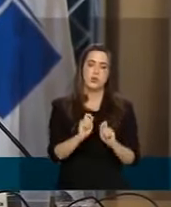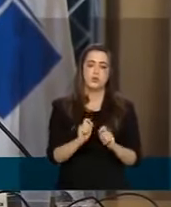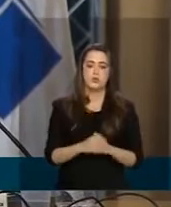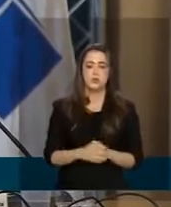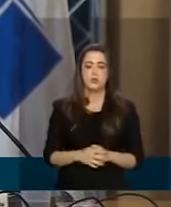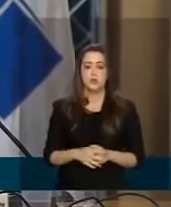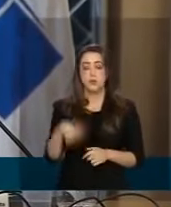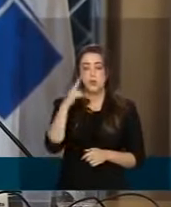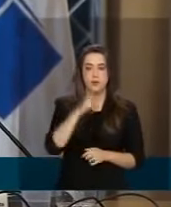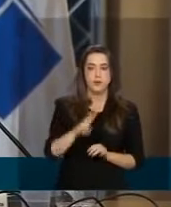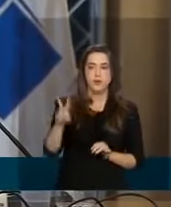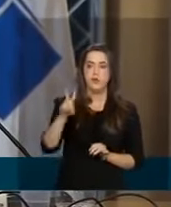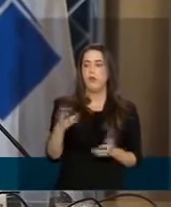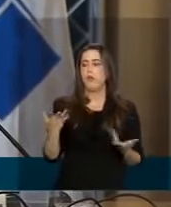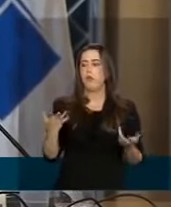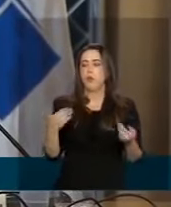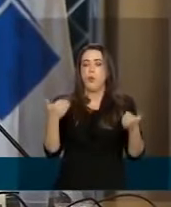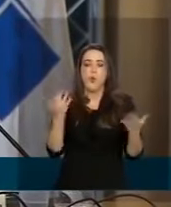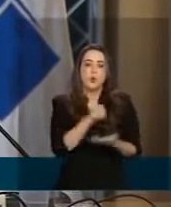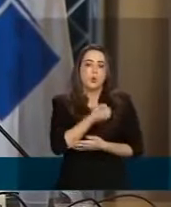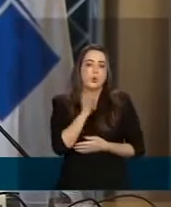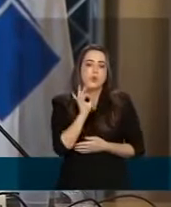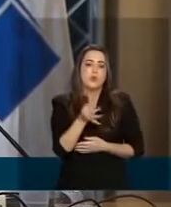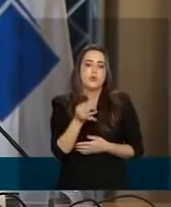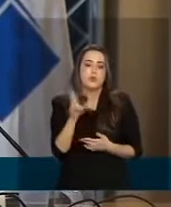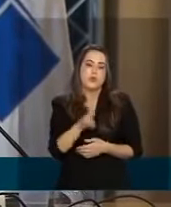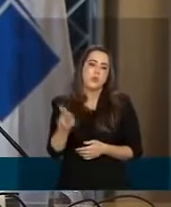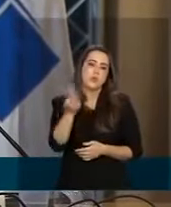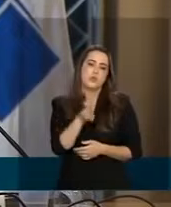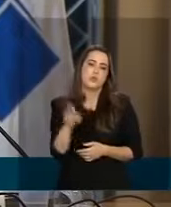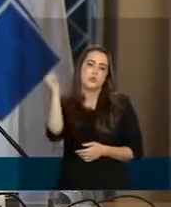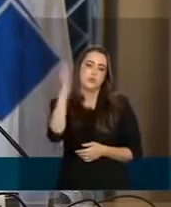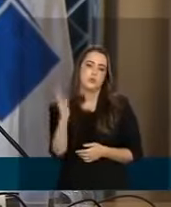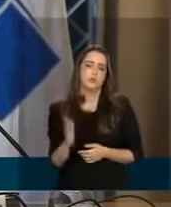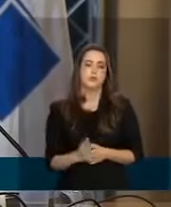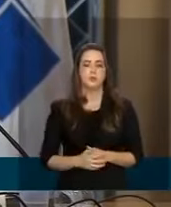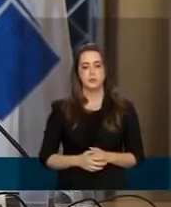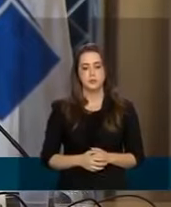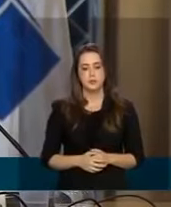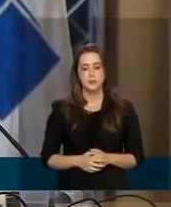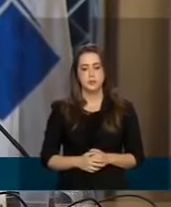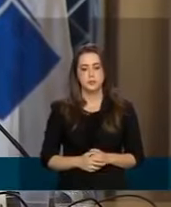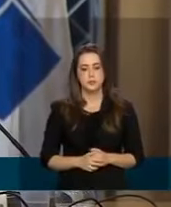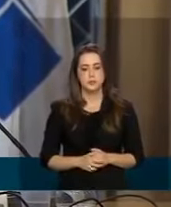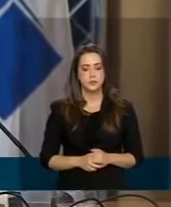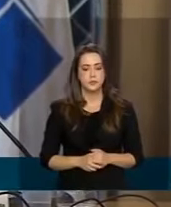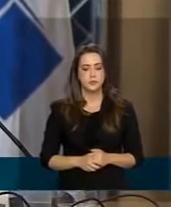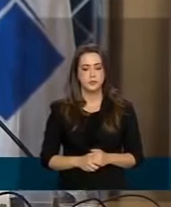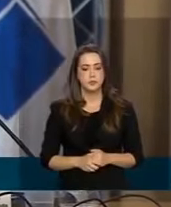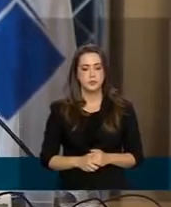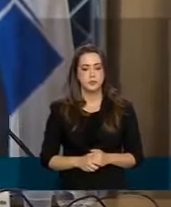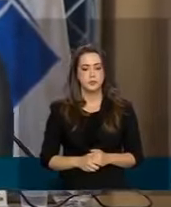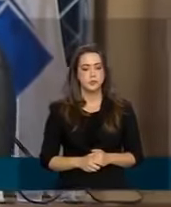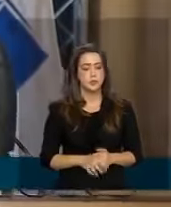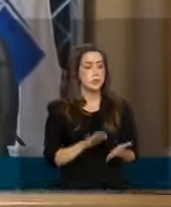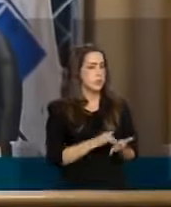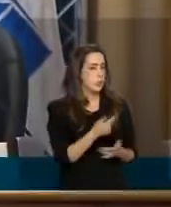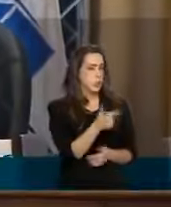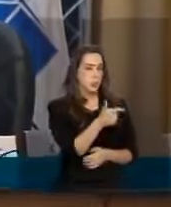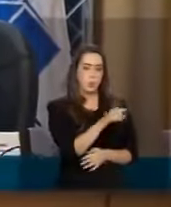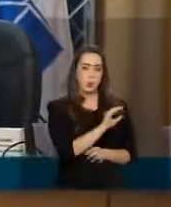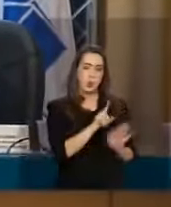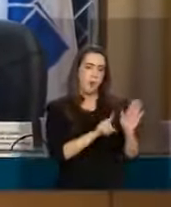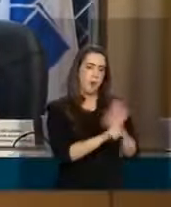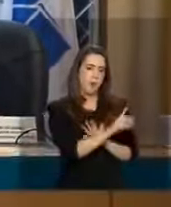dar visibilidade ao total de testes que estão sendo realizados no país. Secretário, a gente não tem mais perguntas.